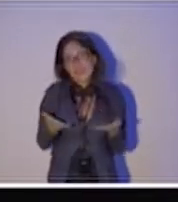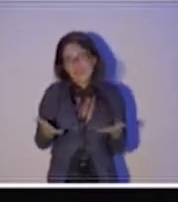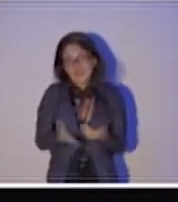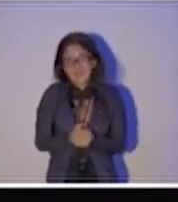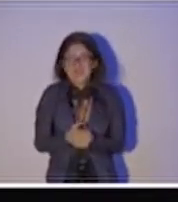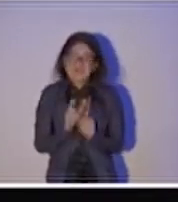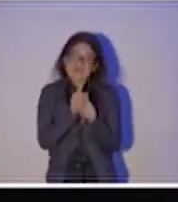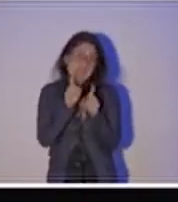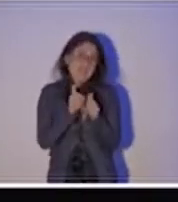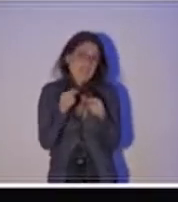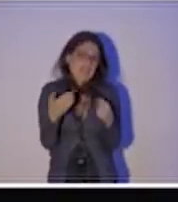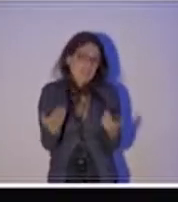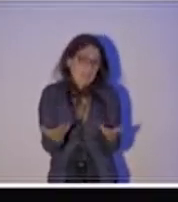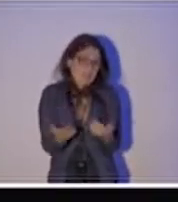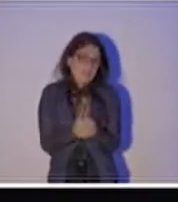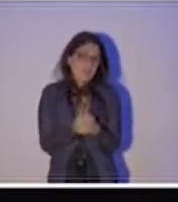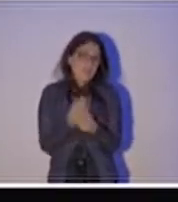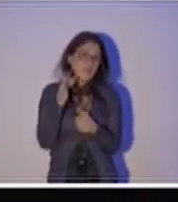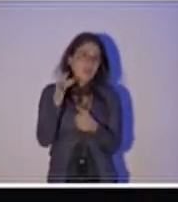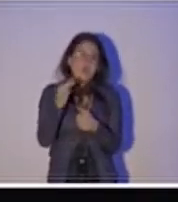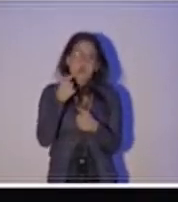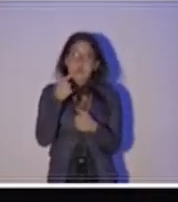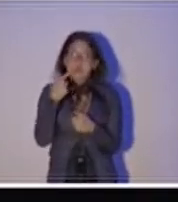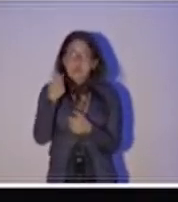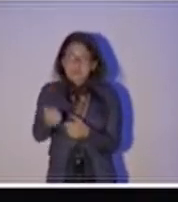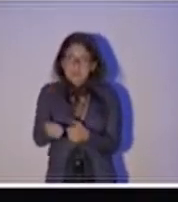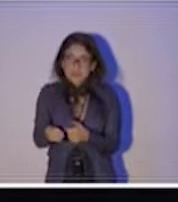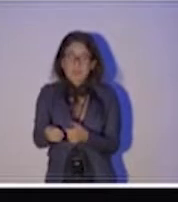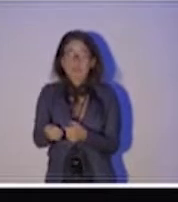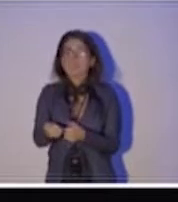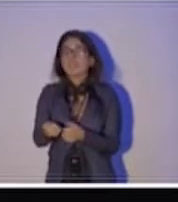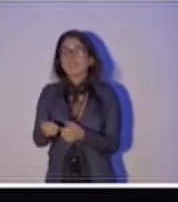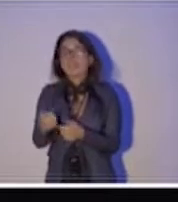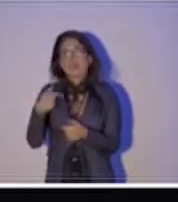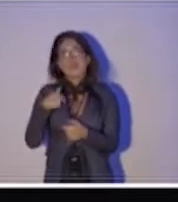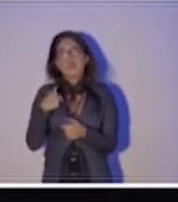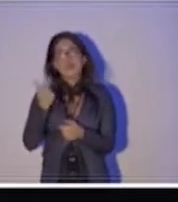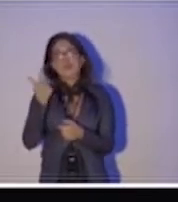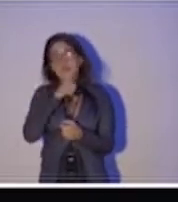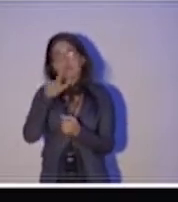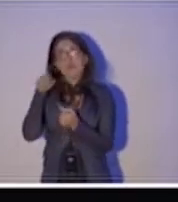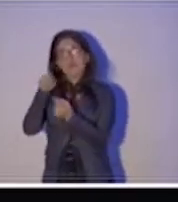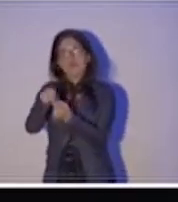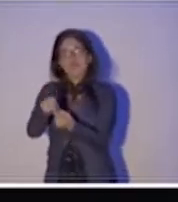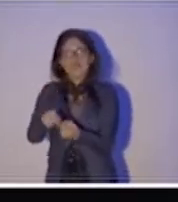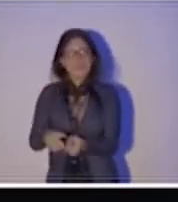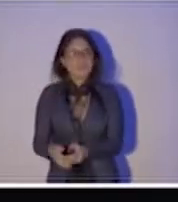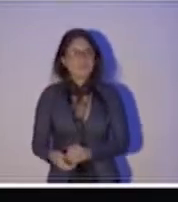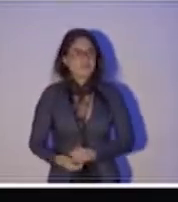Quem sabe, né? O futuro está aí e eu vou alcançar os meus objetivos.